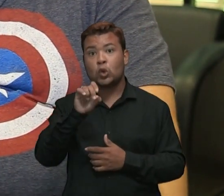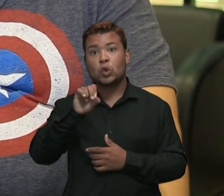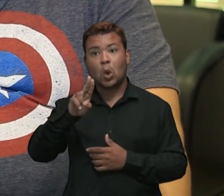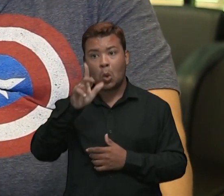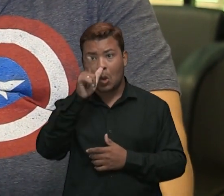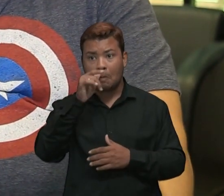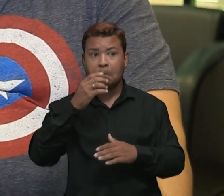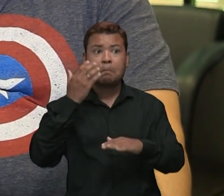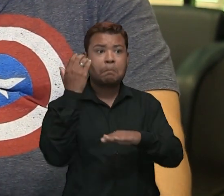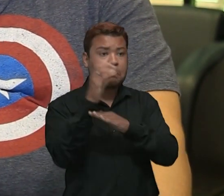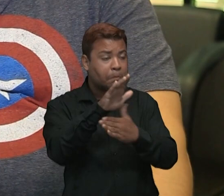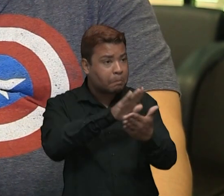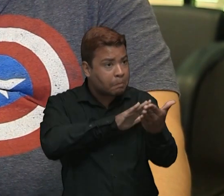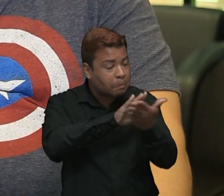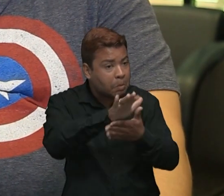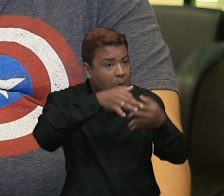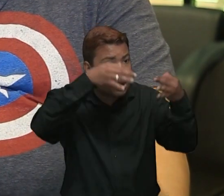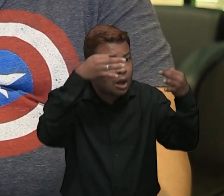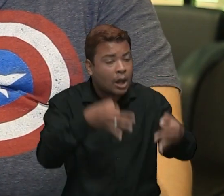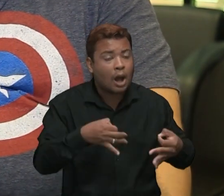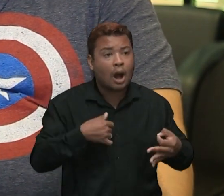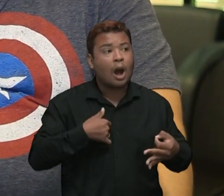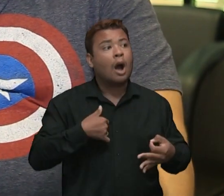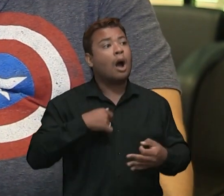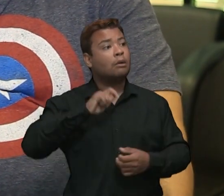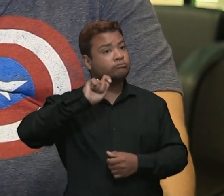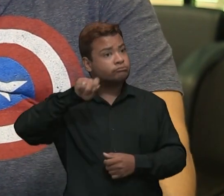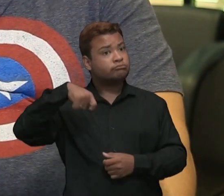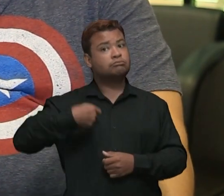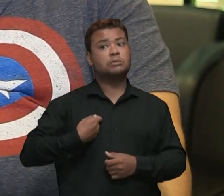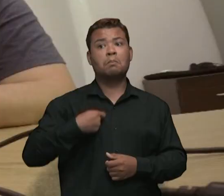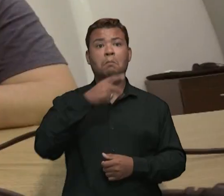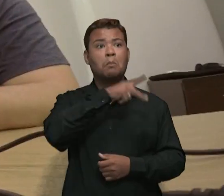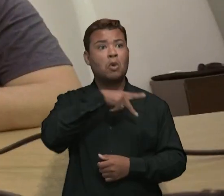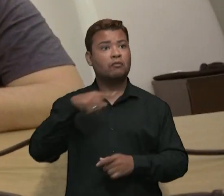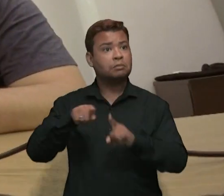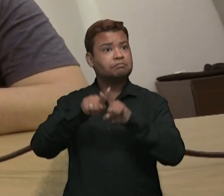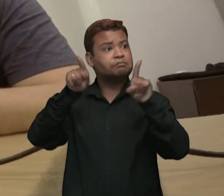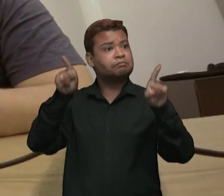falei, agora eu sou professor servidor público federal.